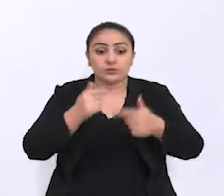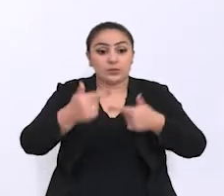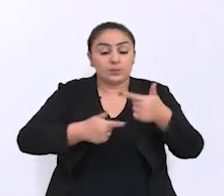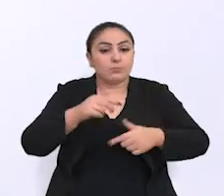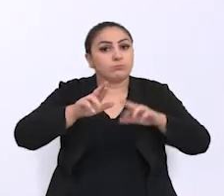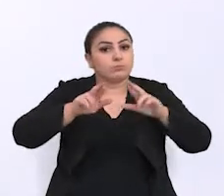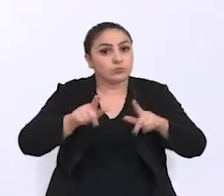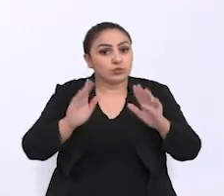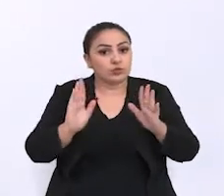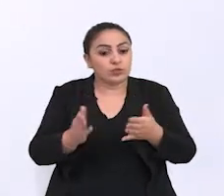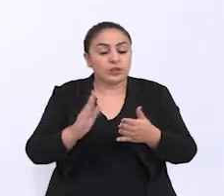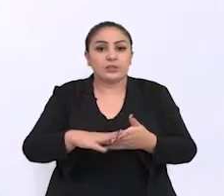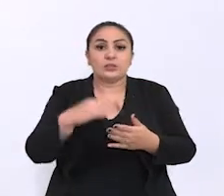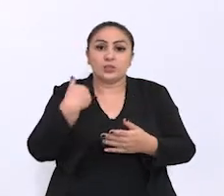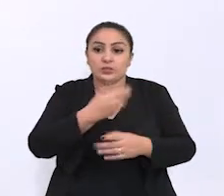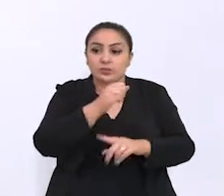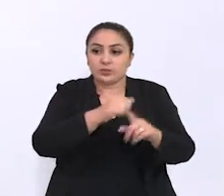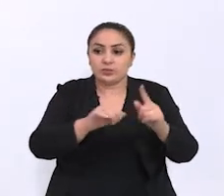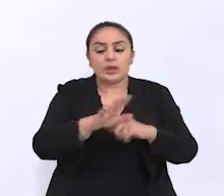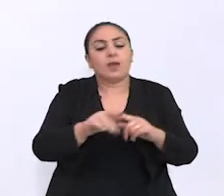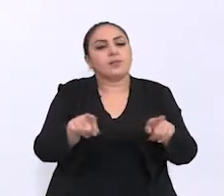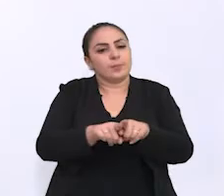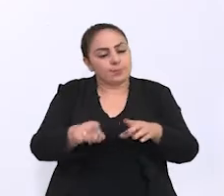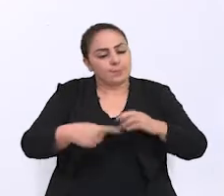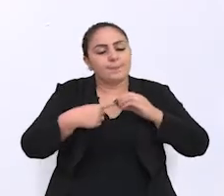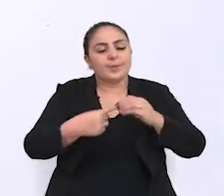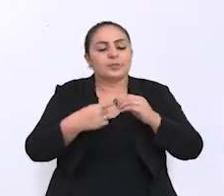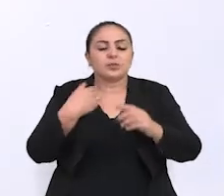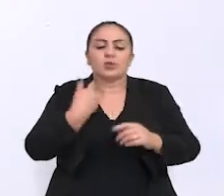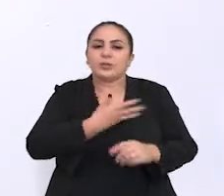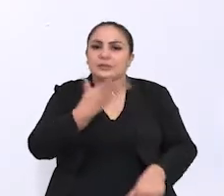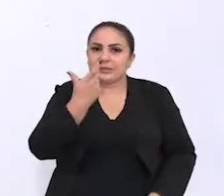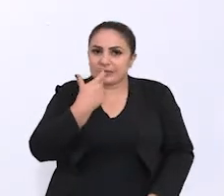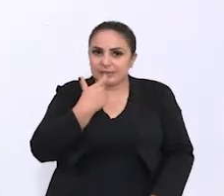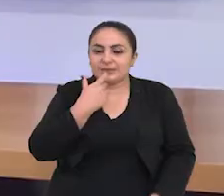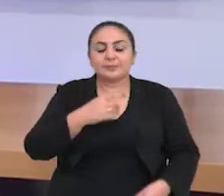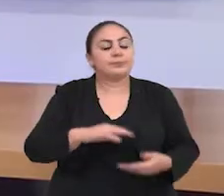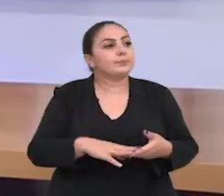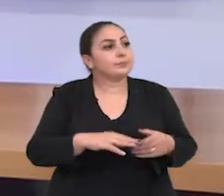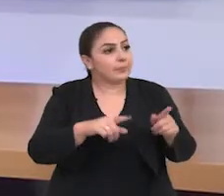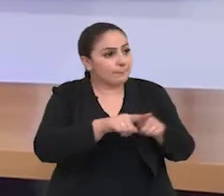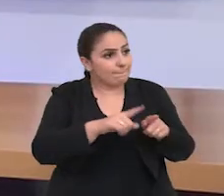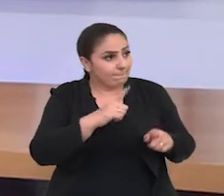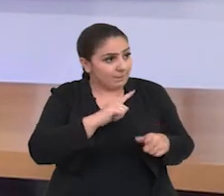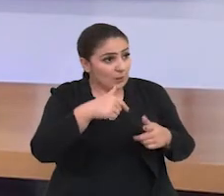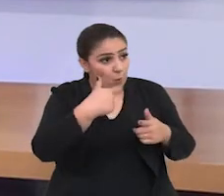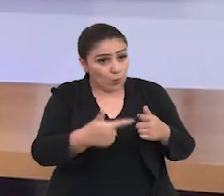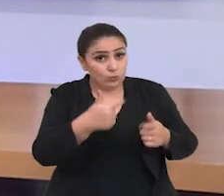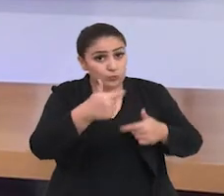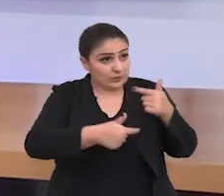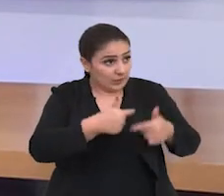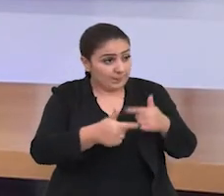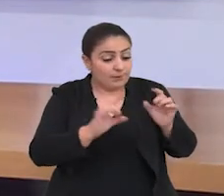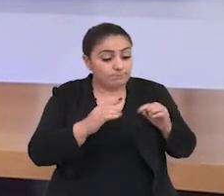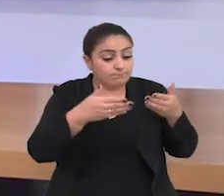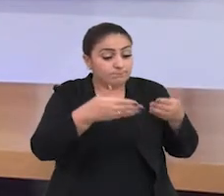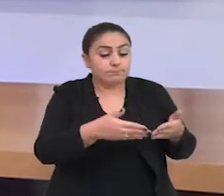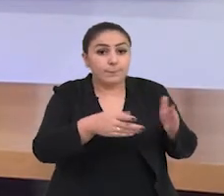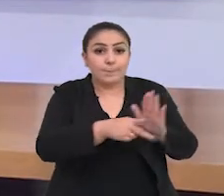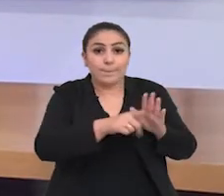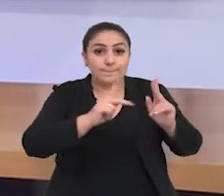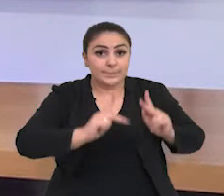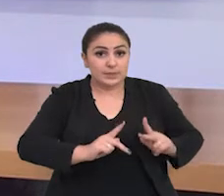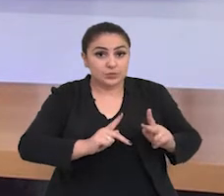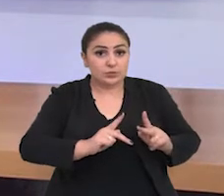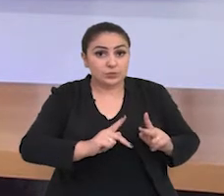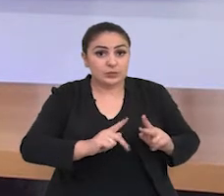fazendo a diferença na sociedade e principalmente com as nossas crianças, né? Ainda tem um outro trabalho voltado